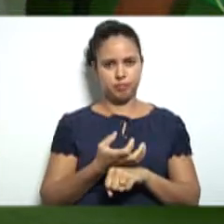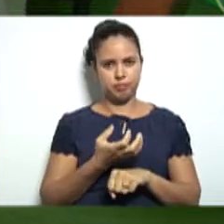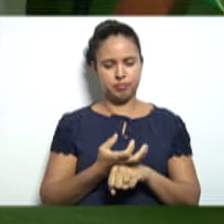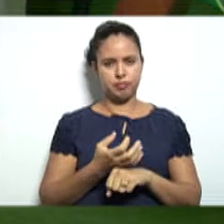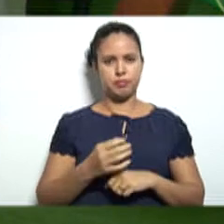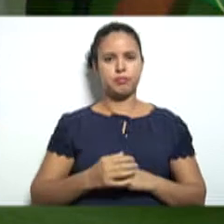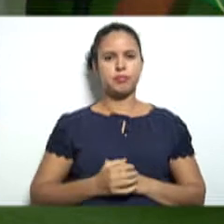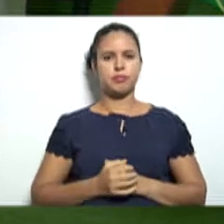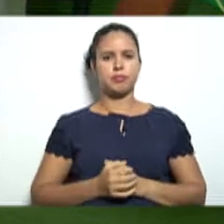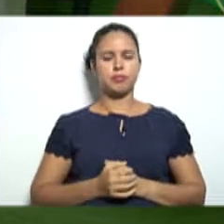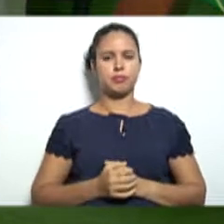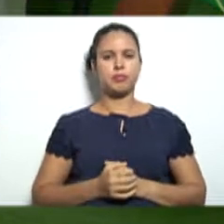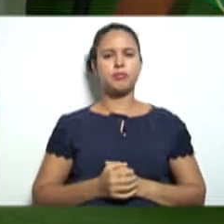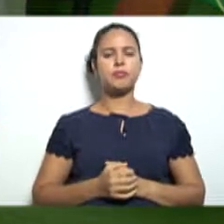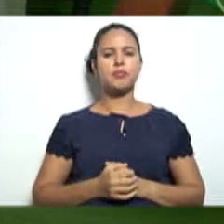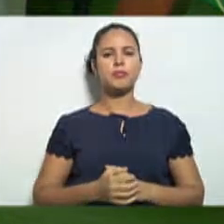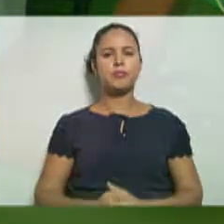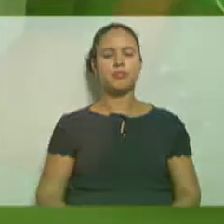também. Até mais.